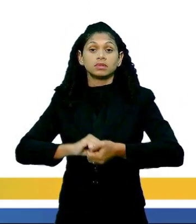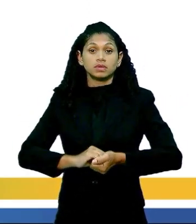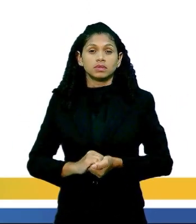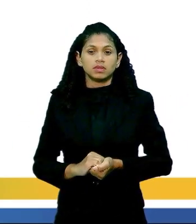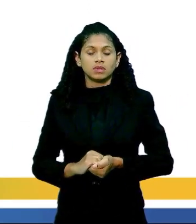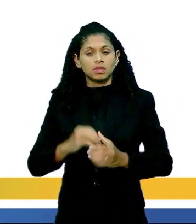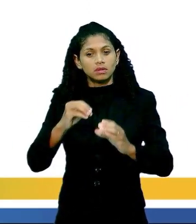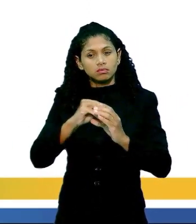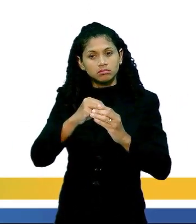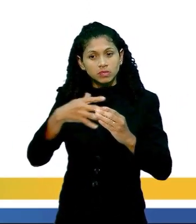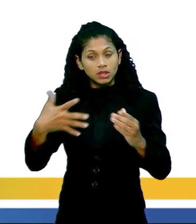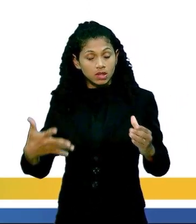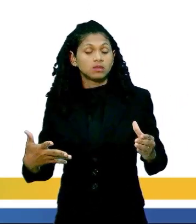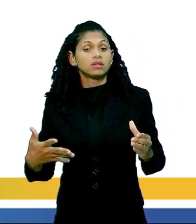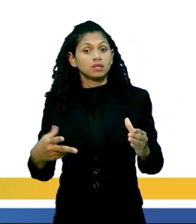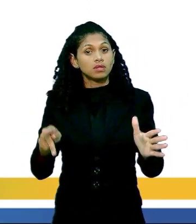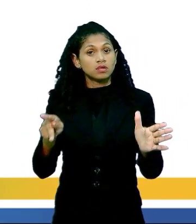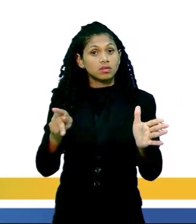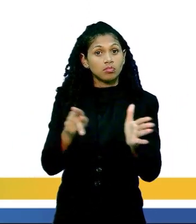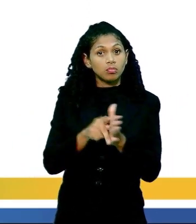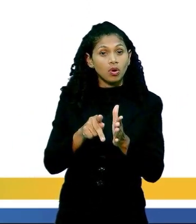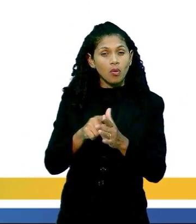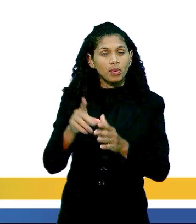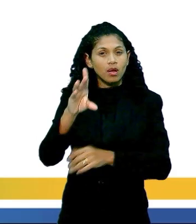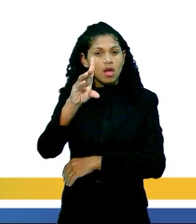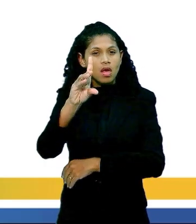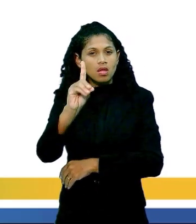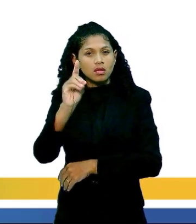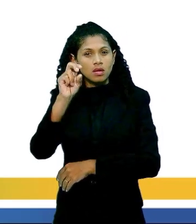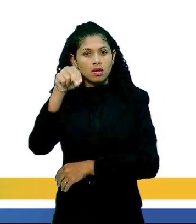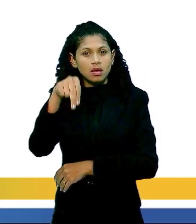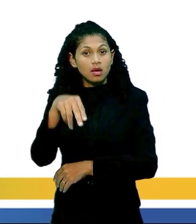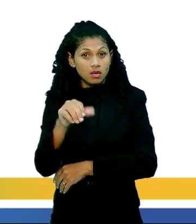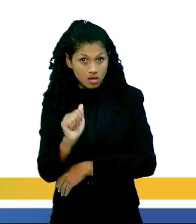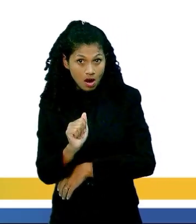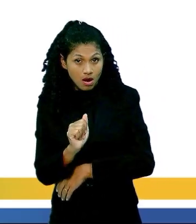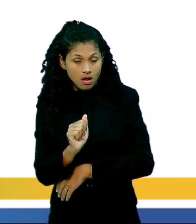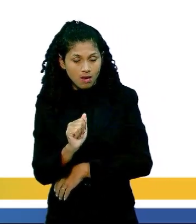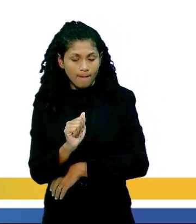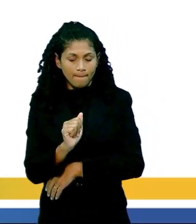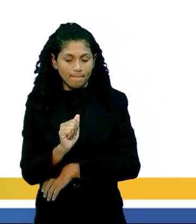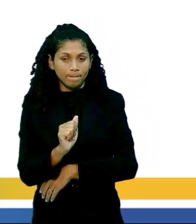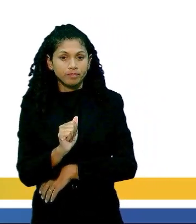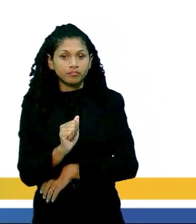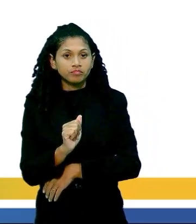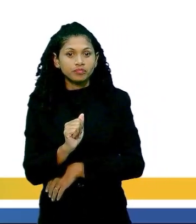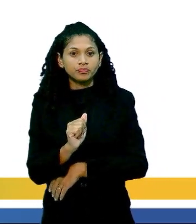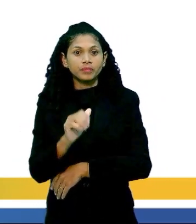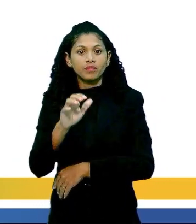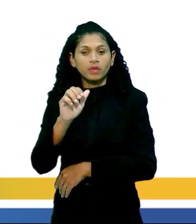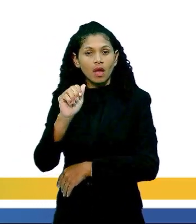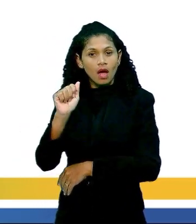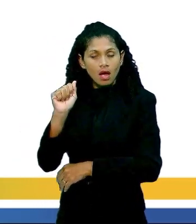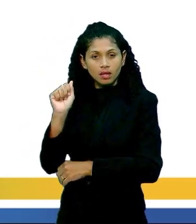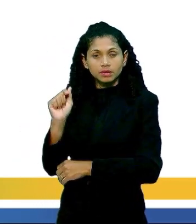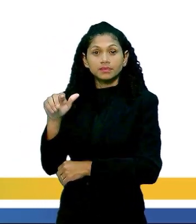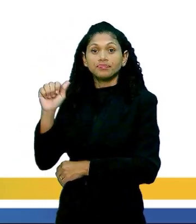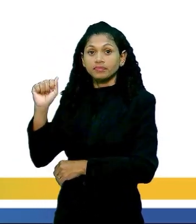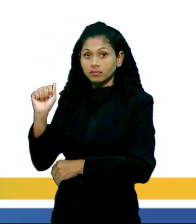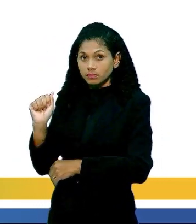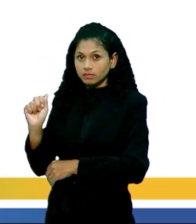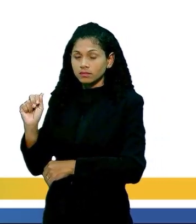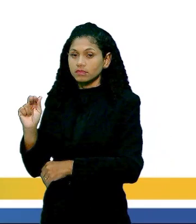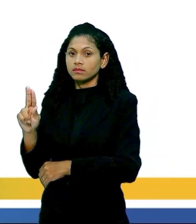da característica hereditária. Então, as sucessões autogênicas, elas são provocadas